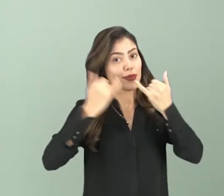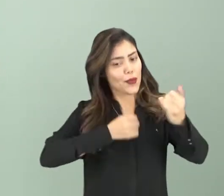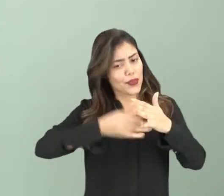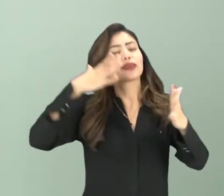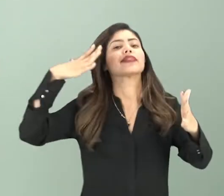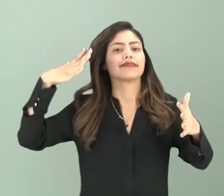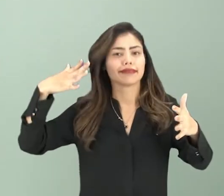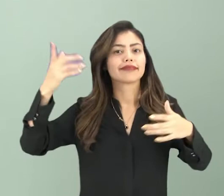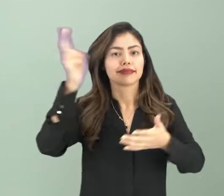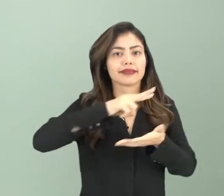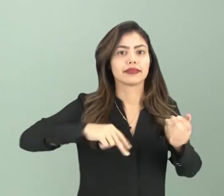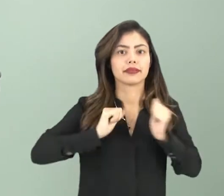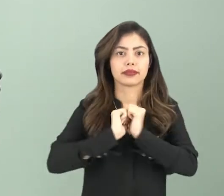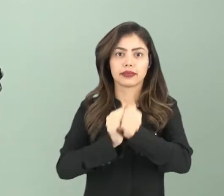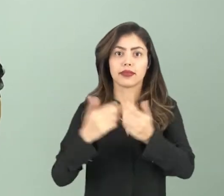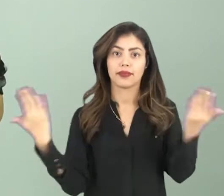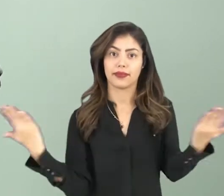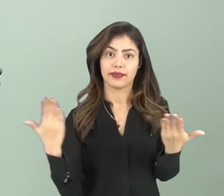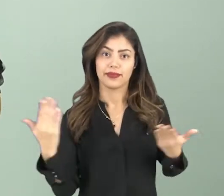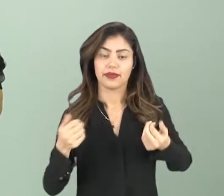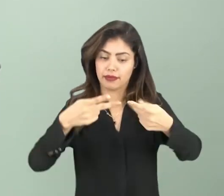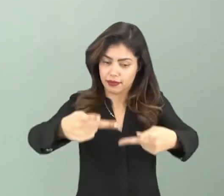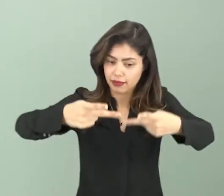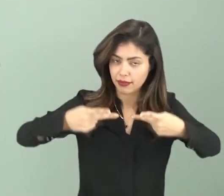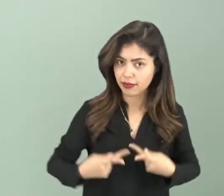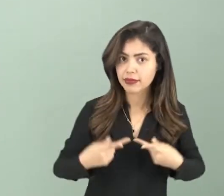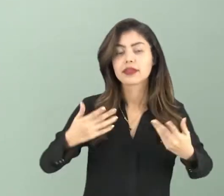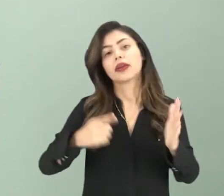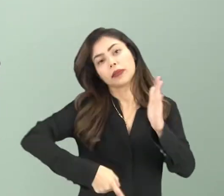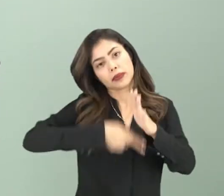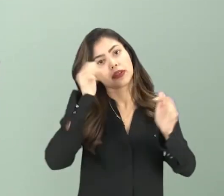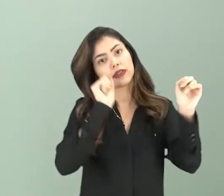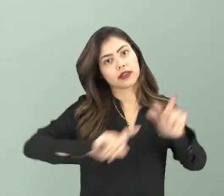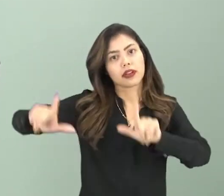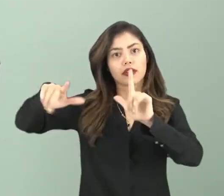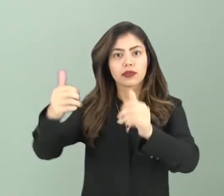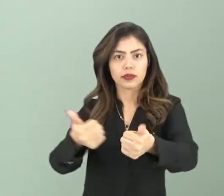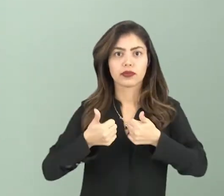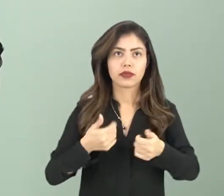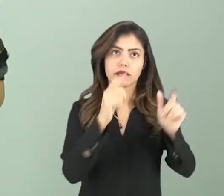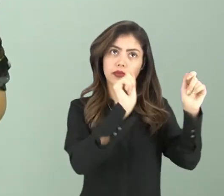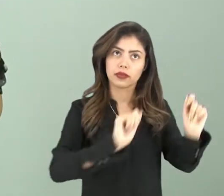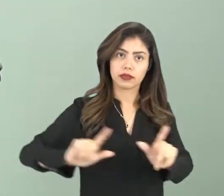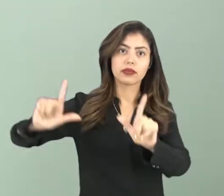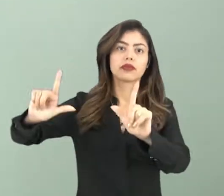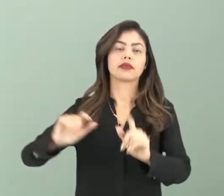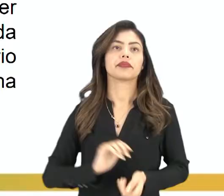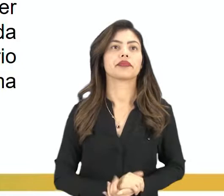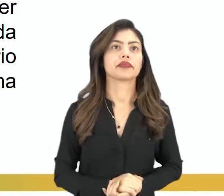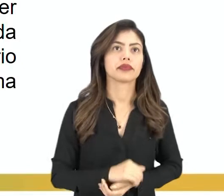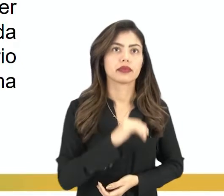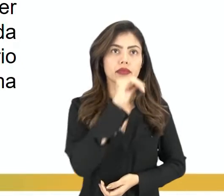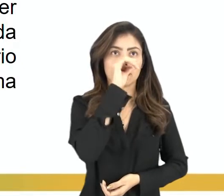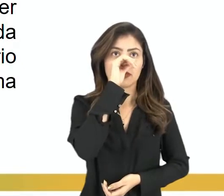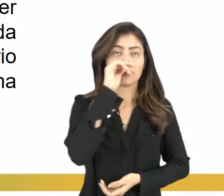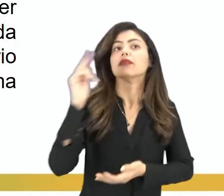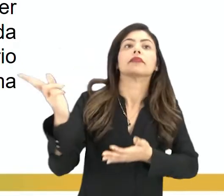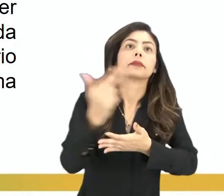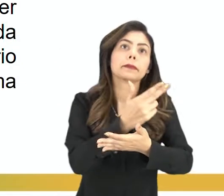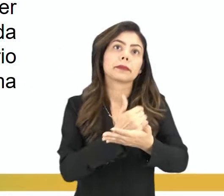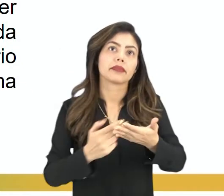para a gente ler junto. E eu já quero te convidar a ler o primeiro slide comigo. Acompanha comigo lá. Na